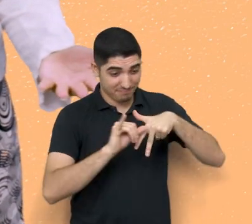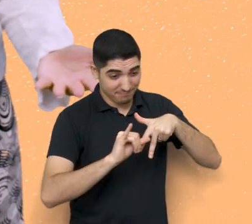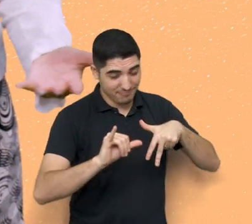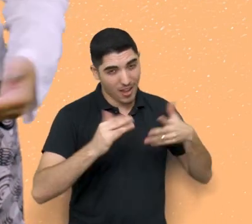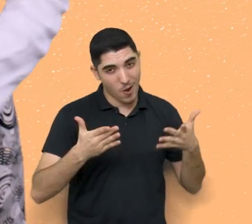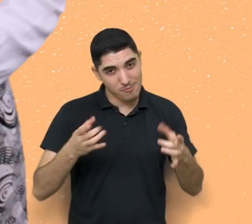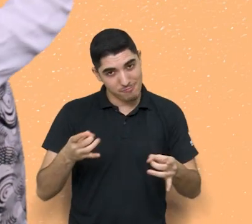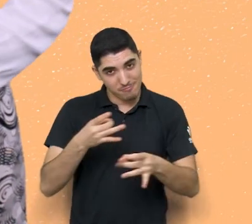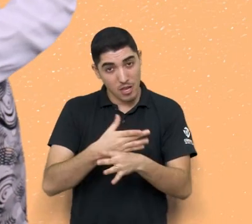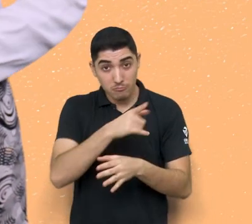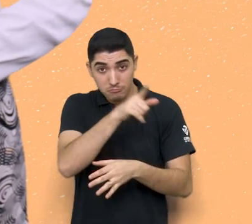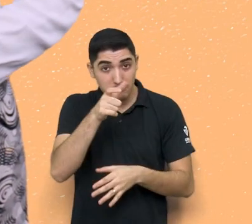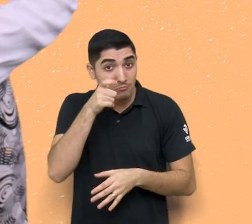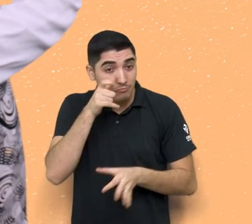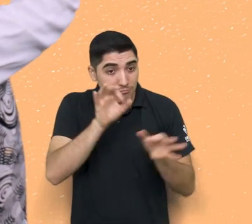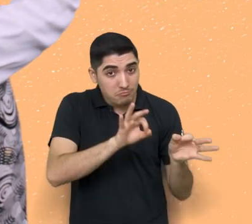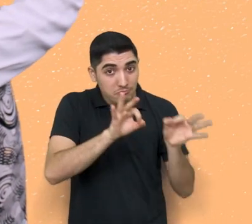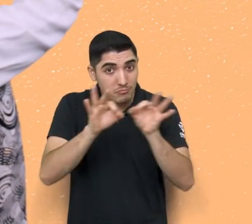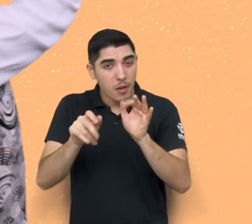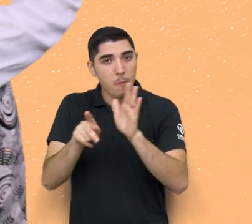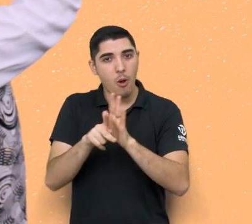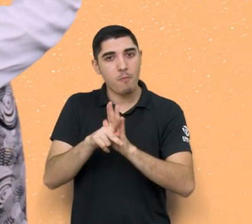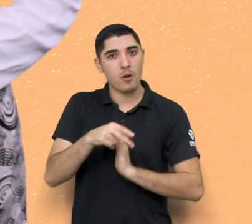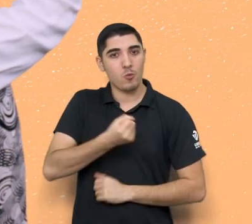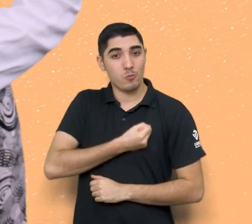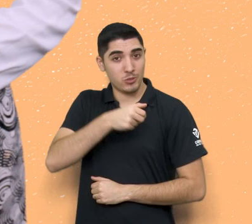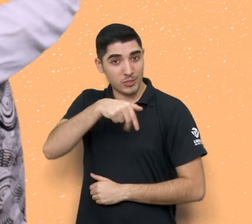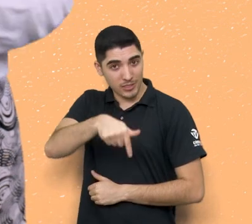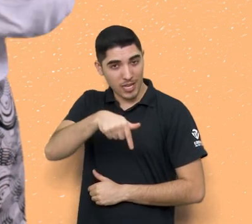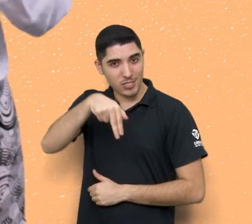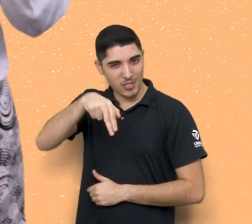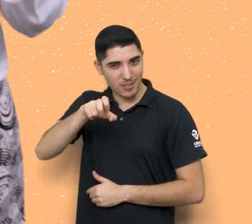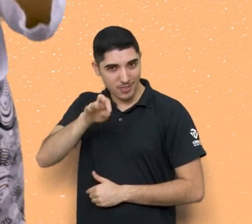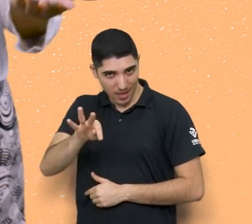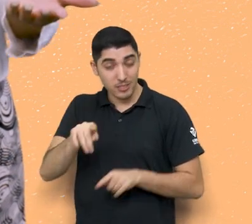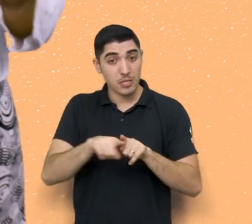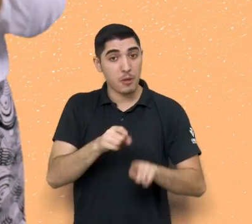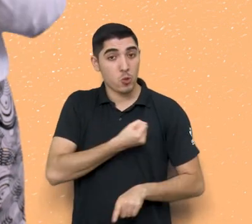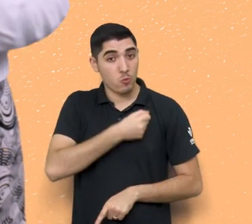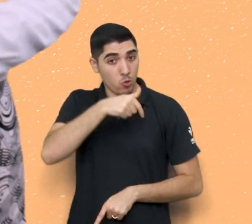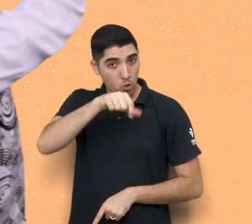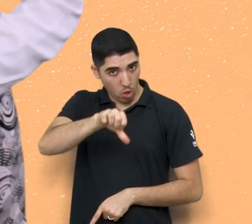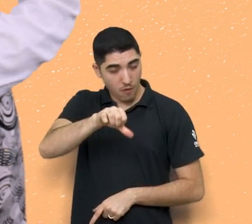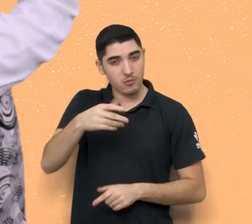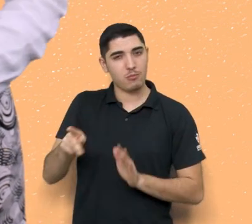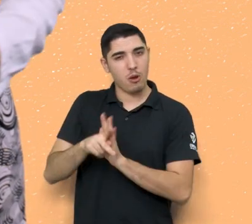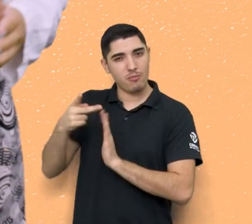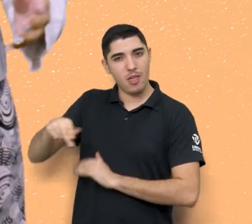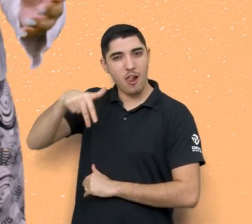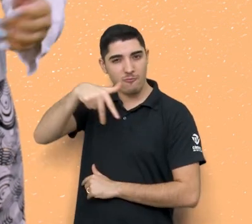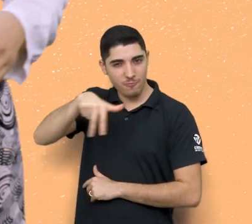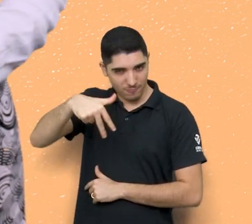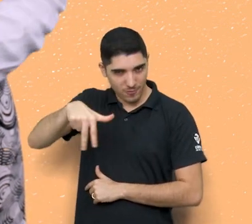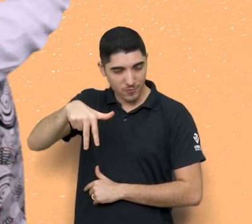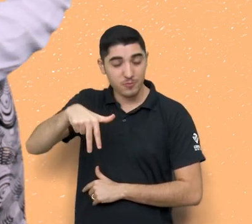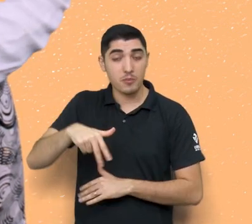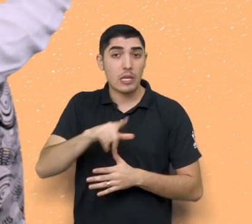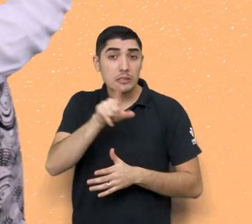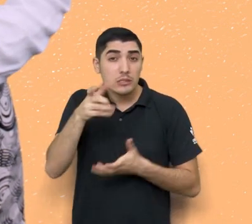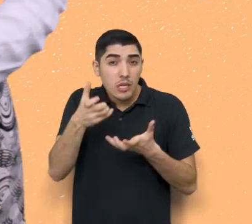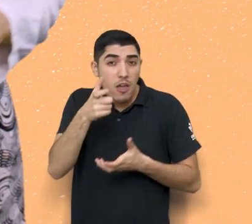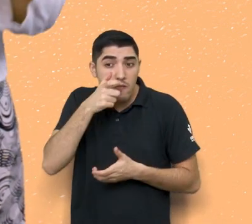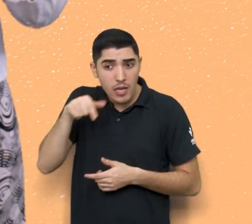por aqui. Acompanhe a nossa programação pelo canal 7 da NET, canal 9 pela Vivo TV. E para quem deseja rever